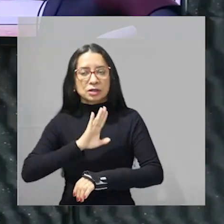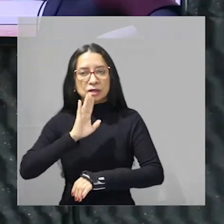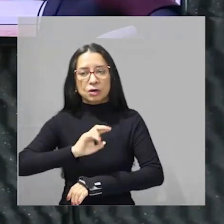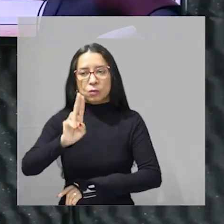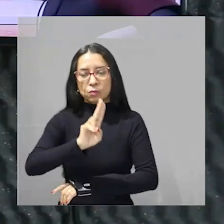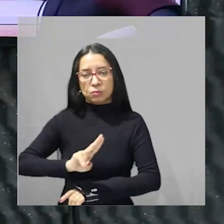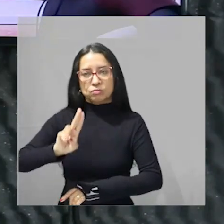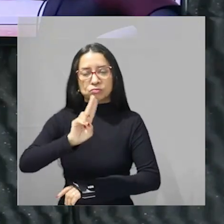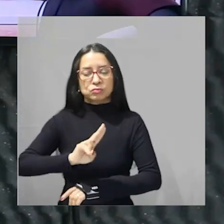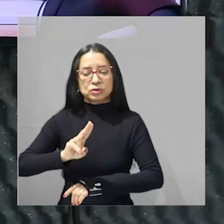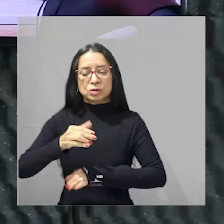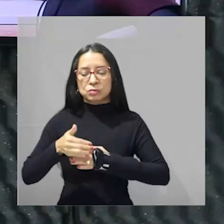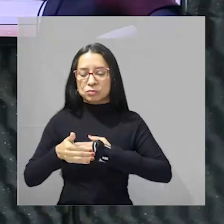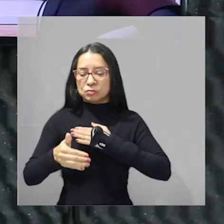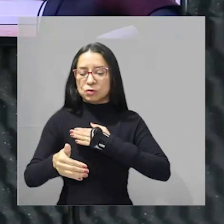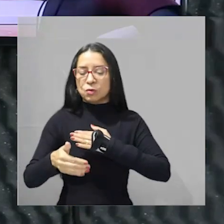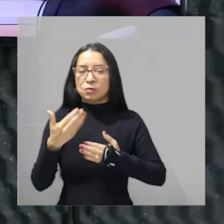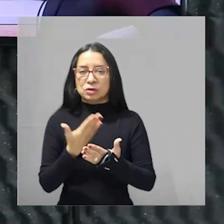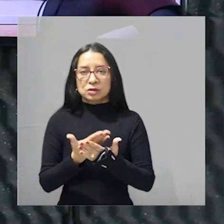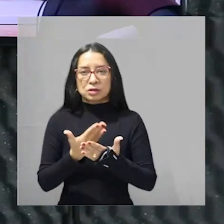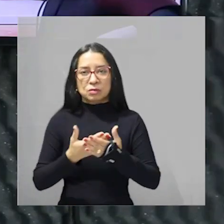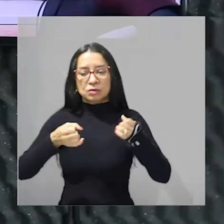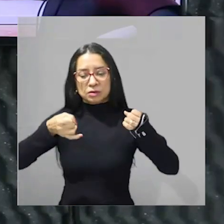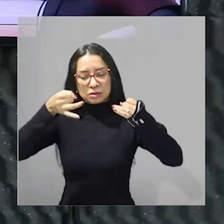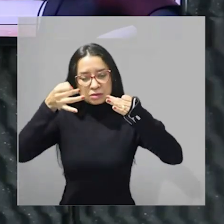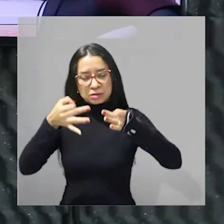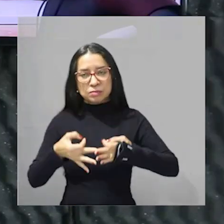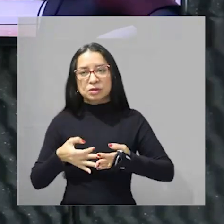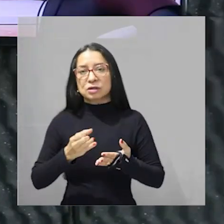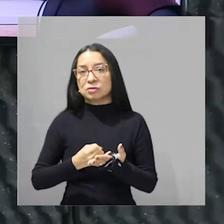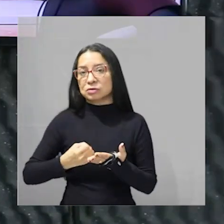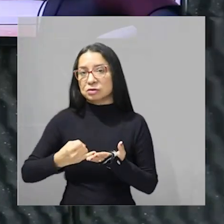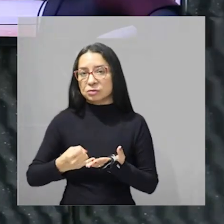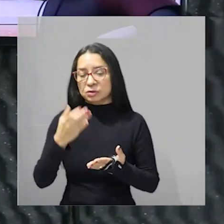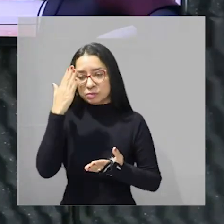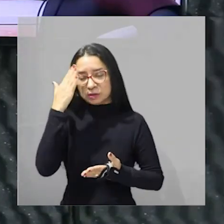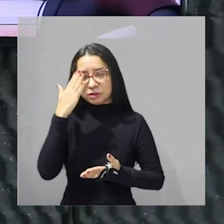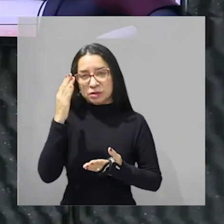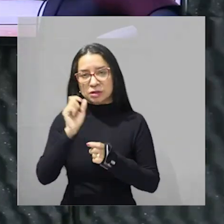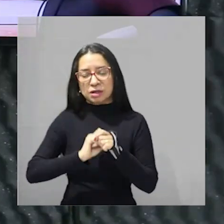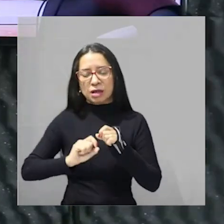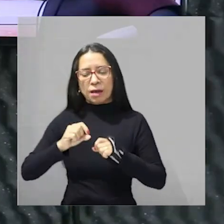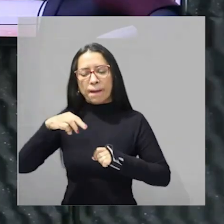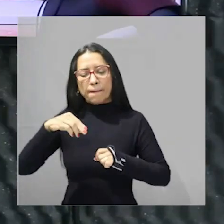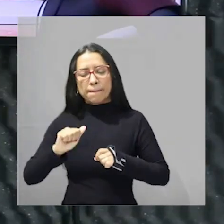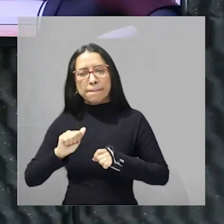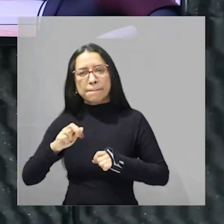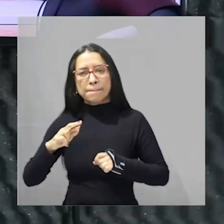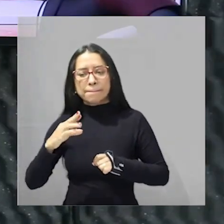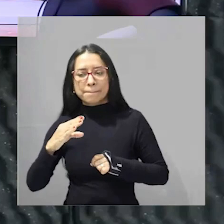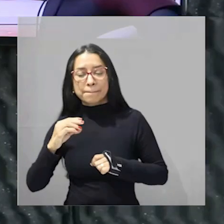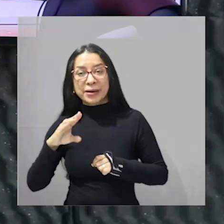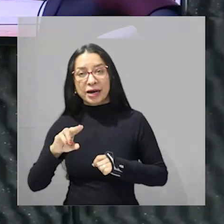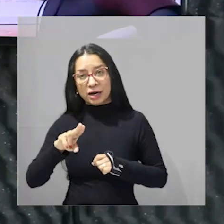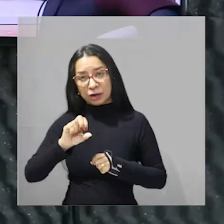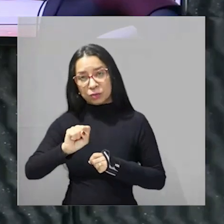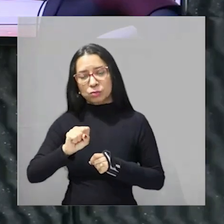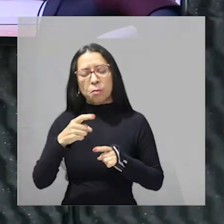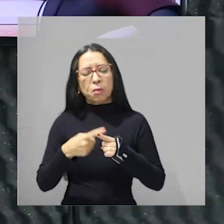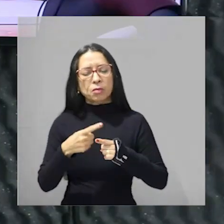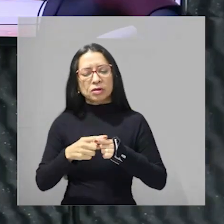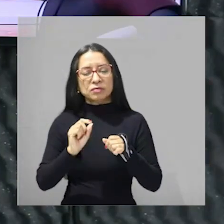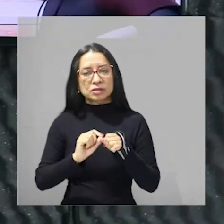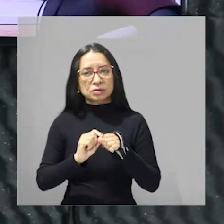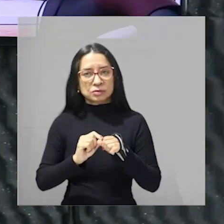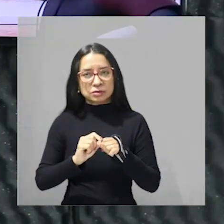durante todas essas aulas. E eu estou te explicando inicialmente para tu entender, estranha, mas Marcos, por que tu está fazendo isso? É uma estratégia de